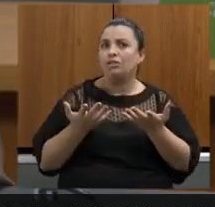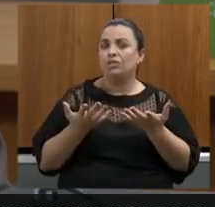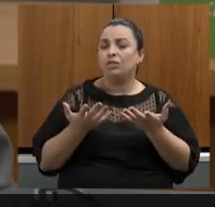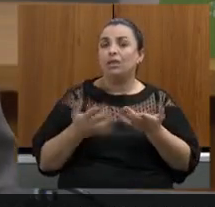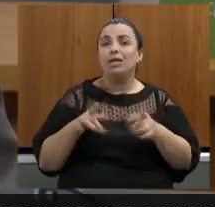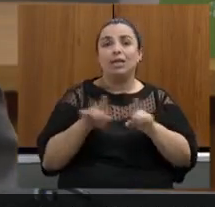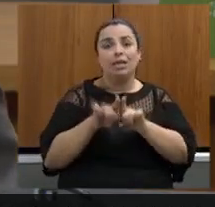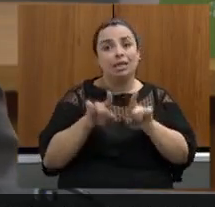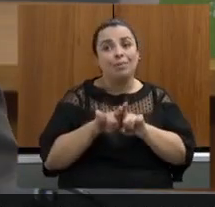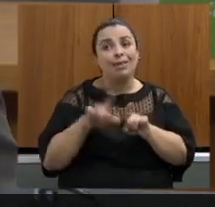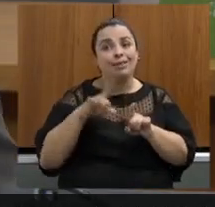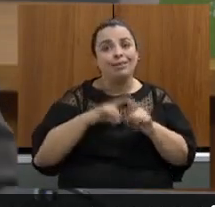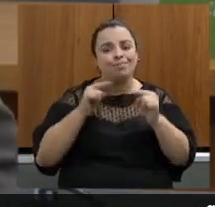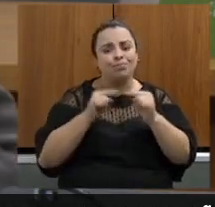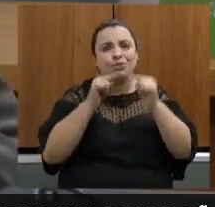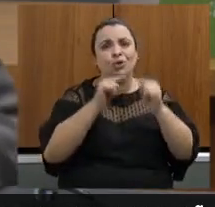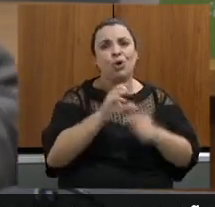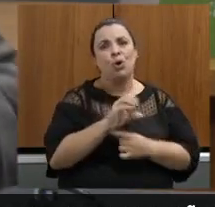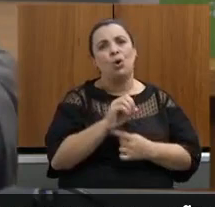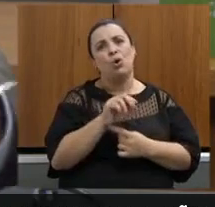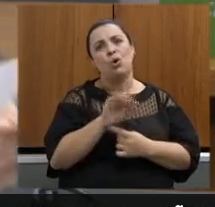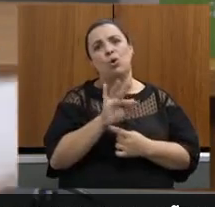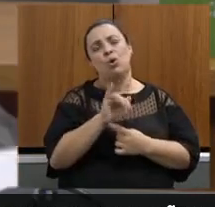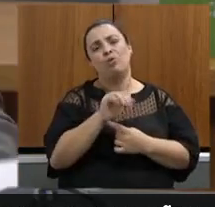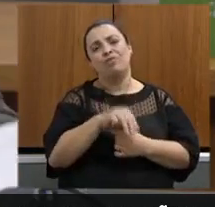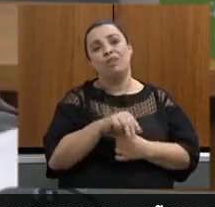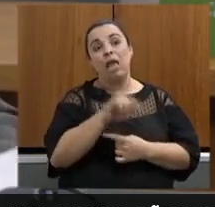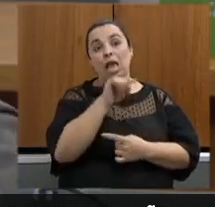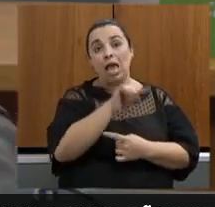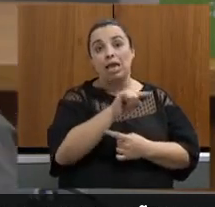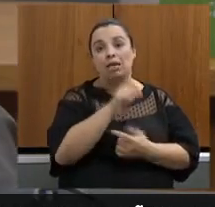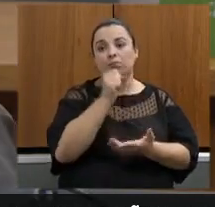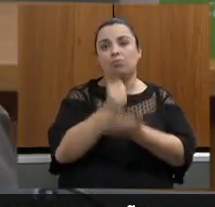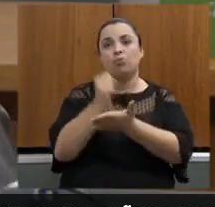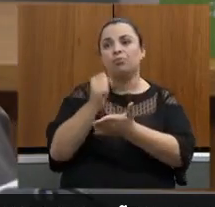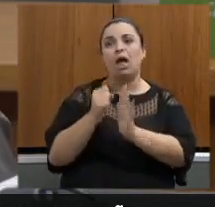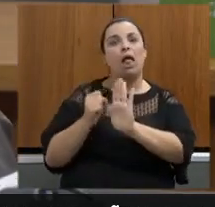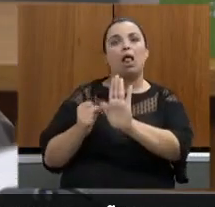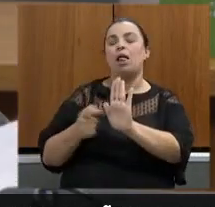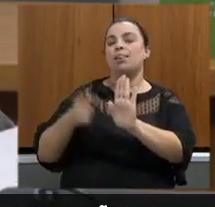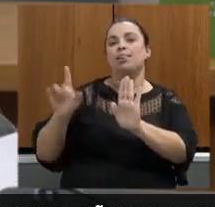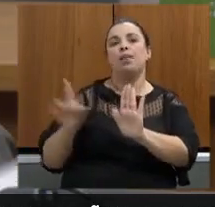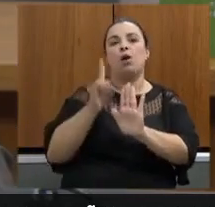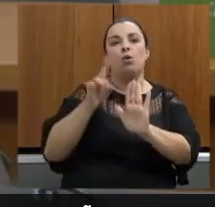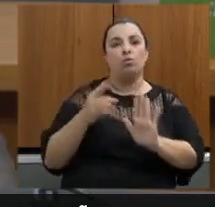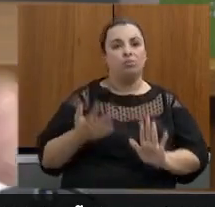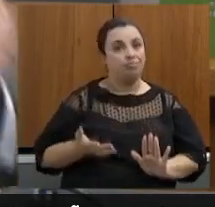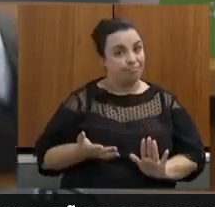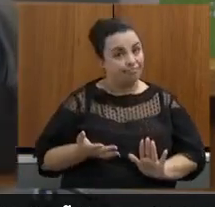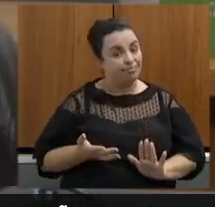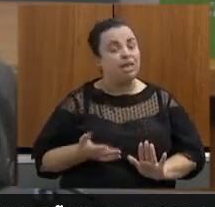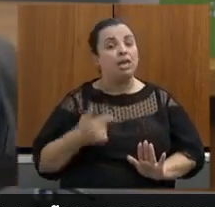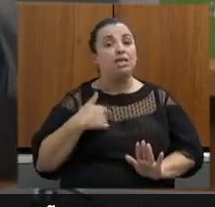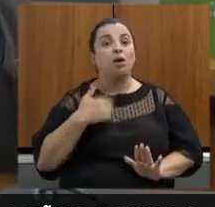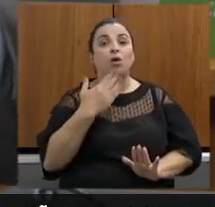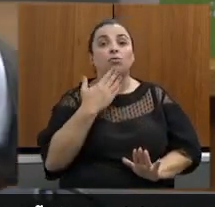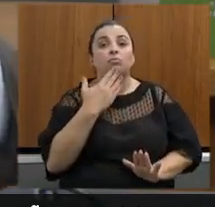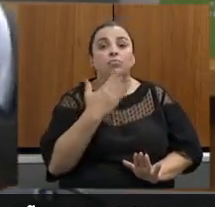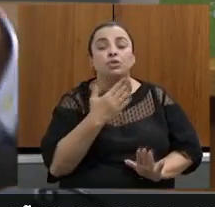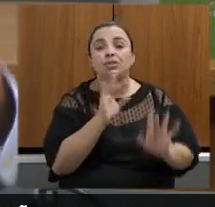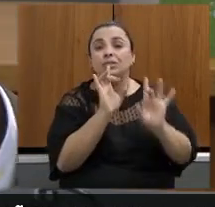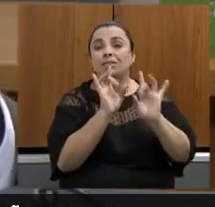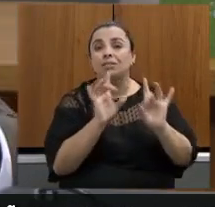Barra na nossa coffin tá é cozinha que vem com o carimbo do não então quero fazer um apelo especial para que pelo menos